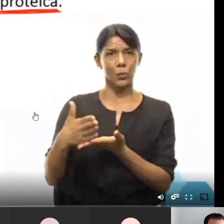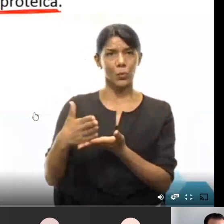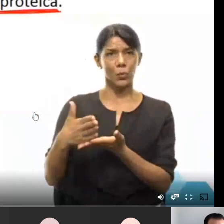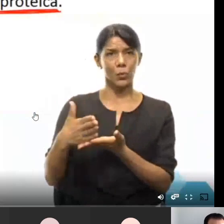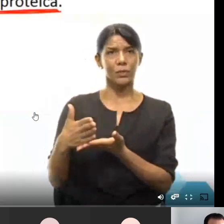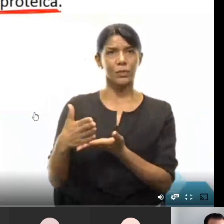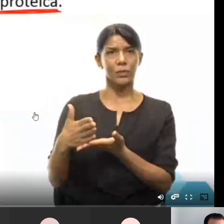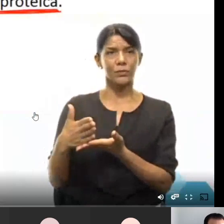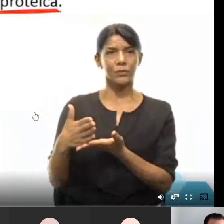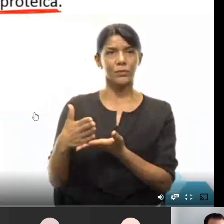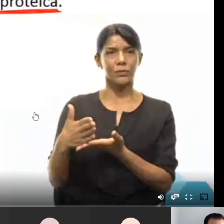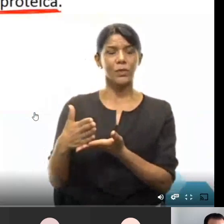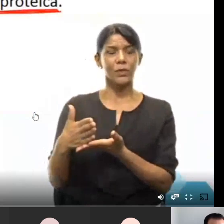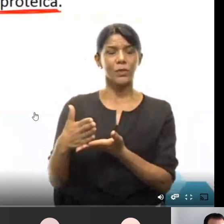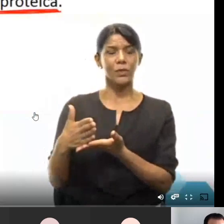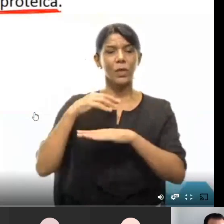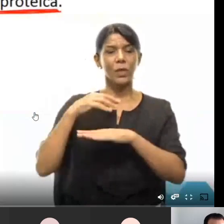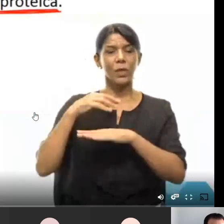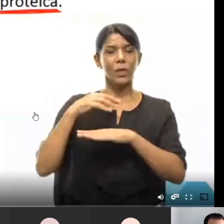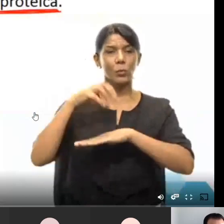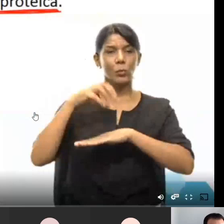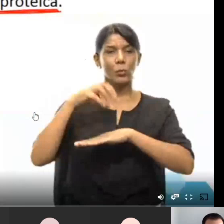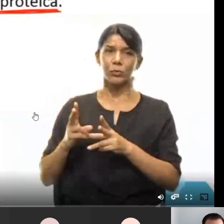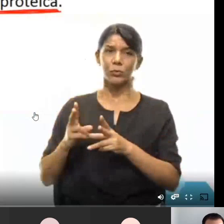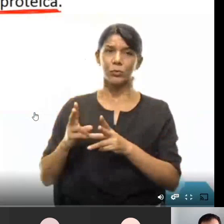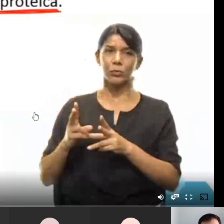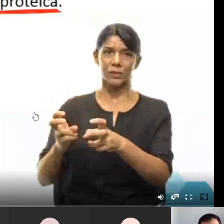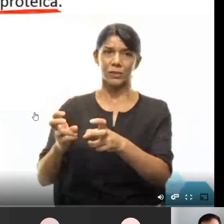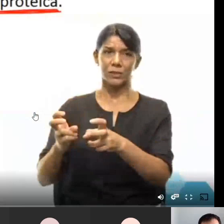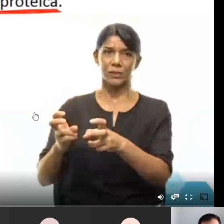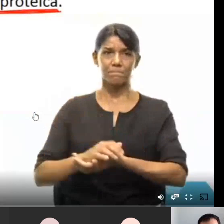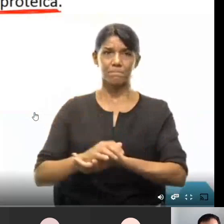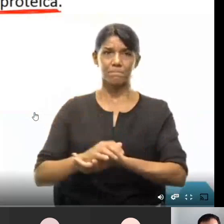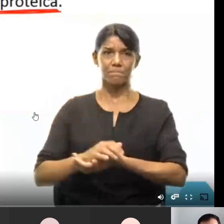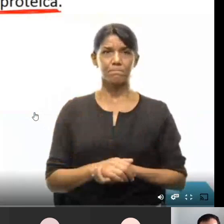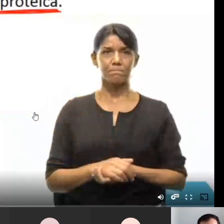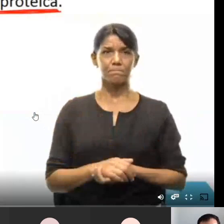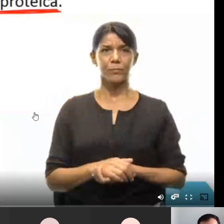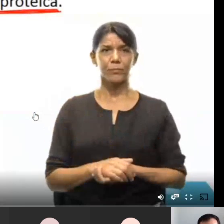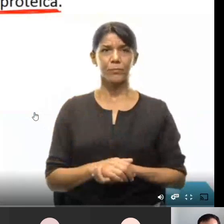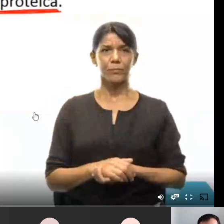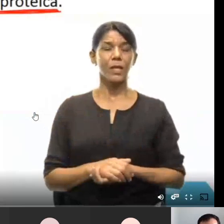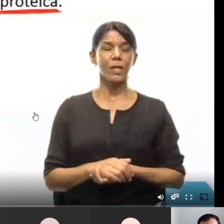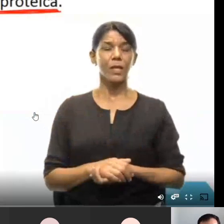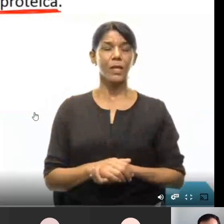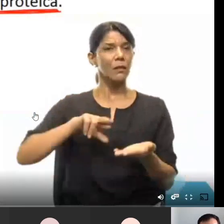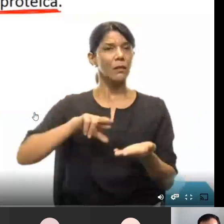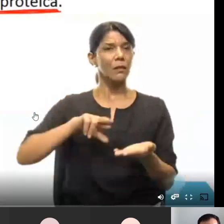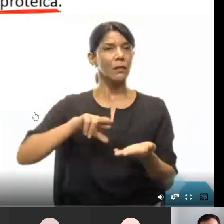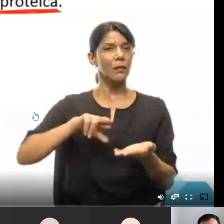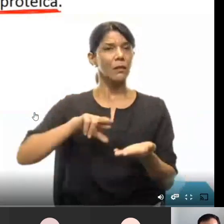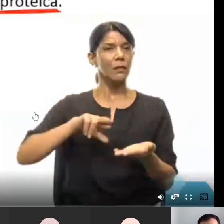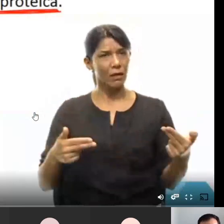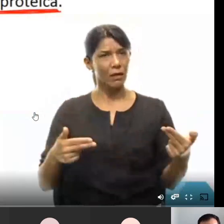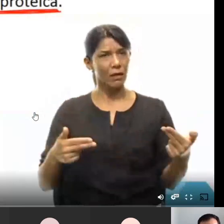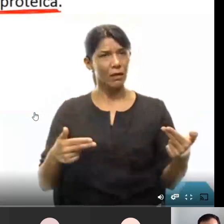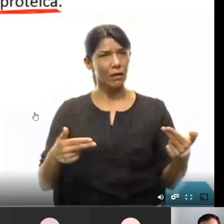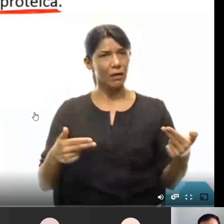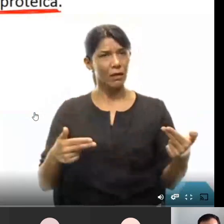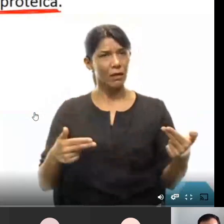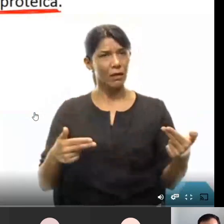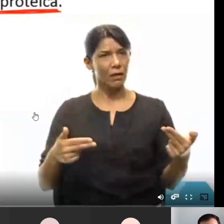iniciais da tumoração. E nós temos aí vários desses medicamentos, desses anticorpos